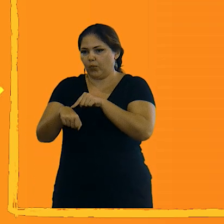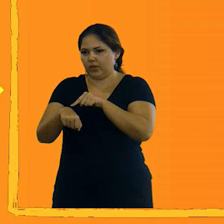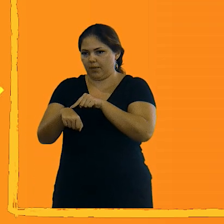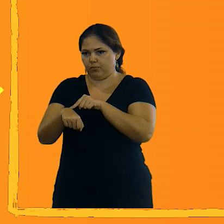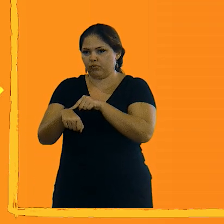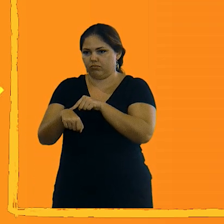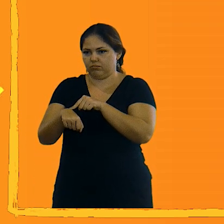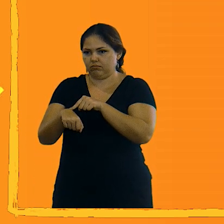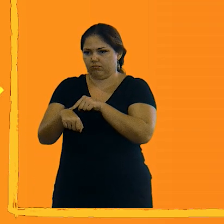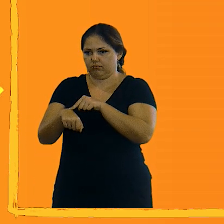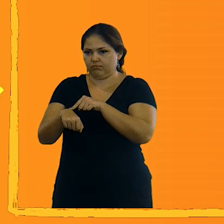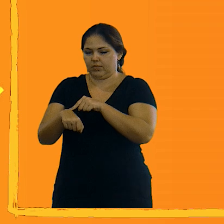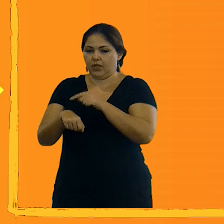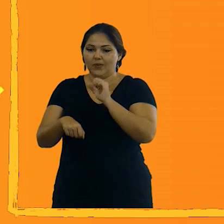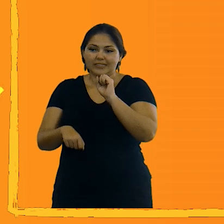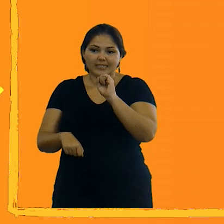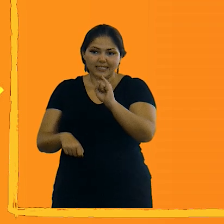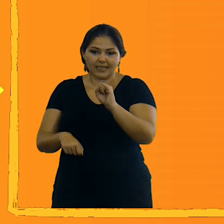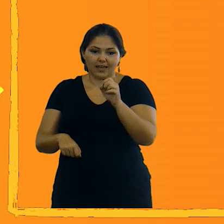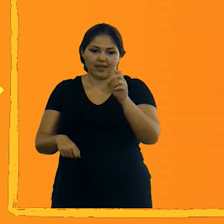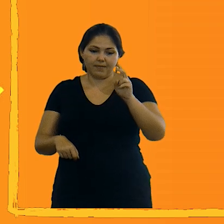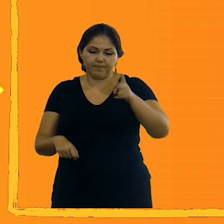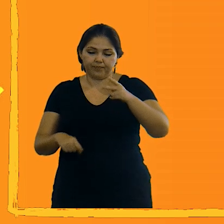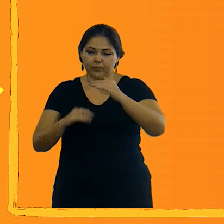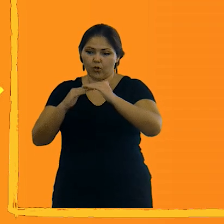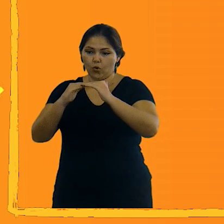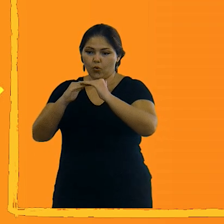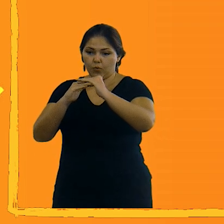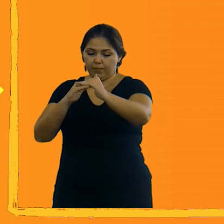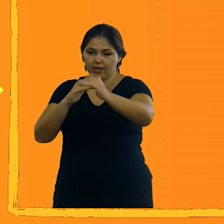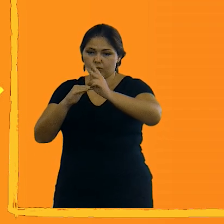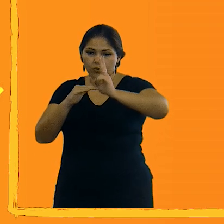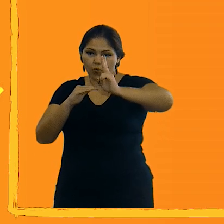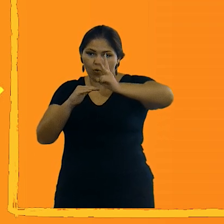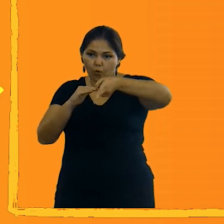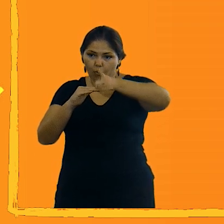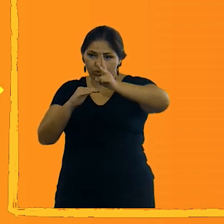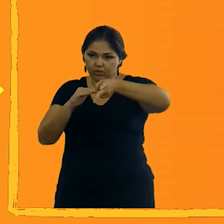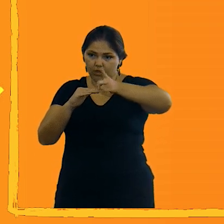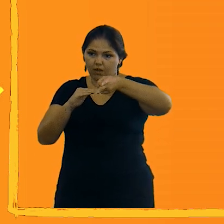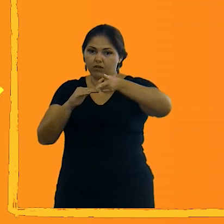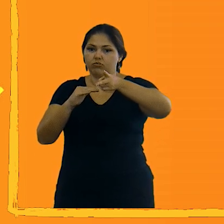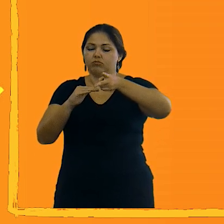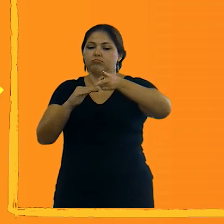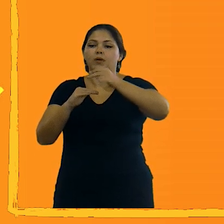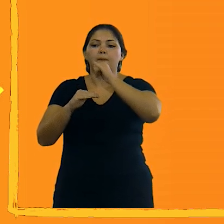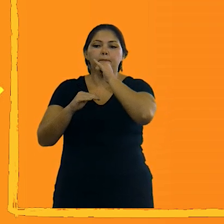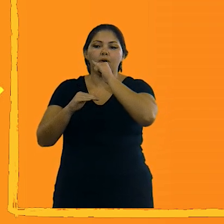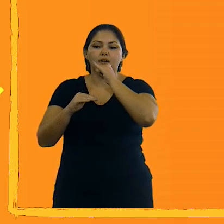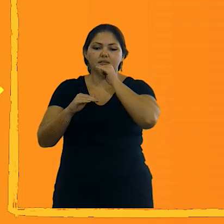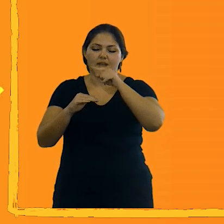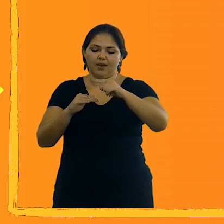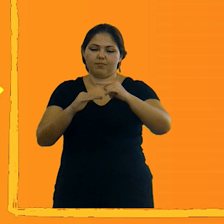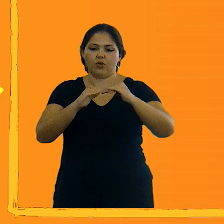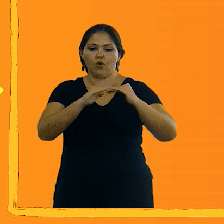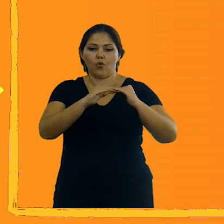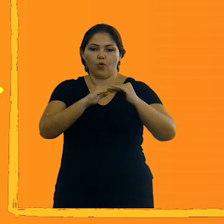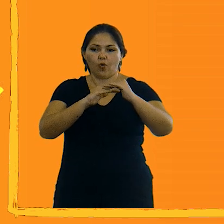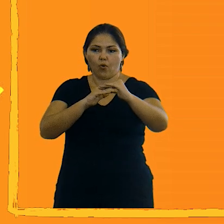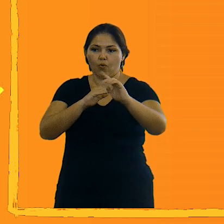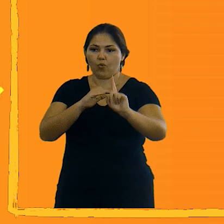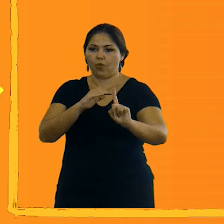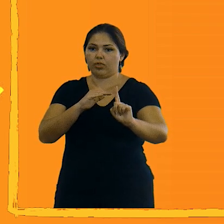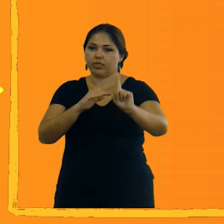escala constante quando eu aumentar o comprimento no mapa aumenta na mesma proporção o comprimento